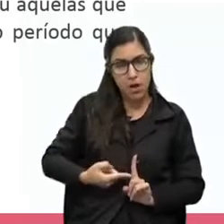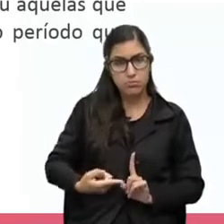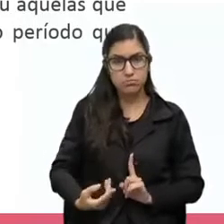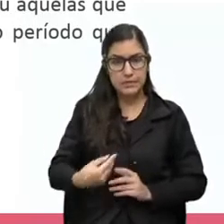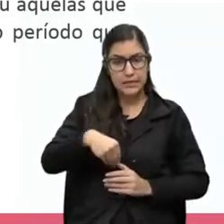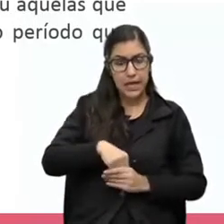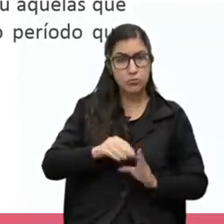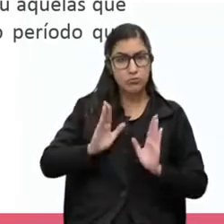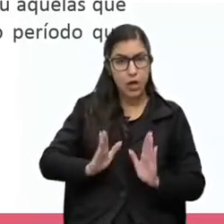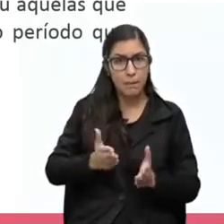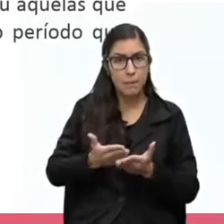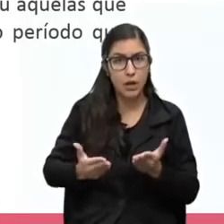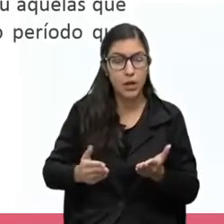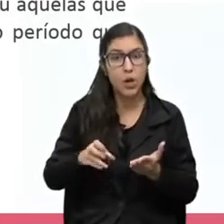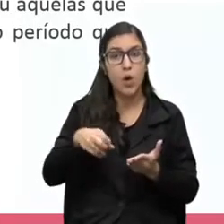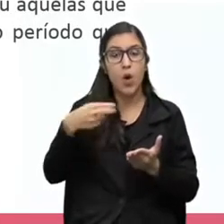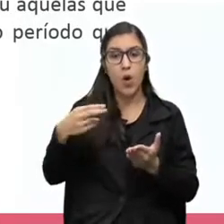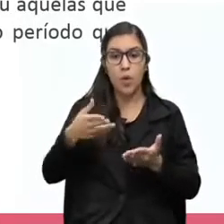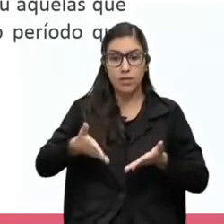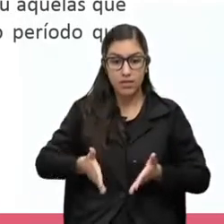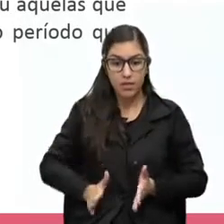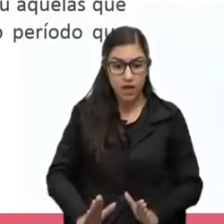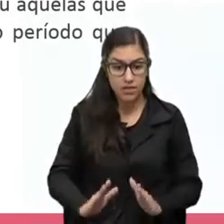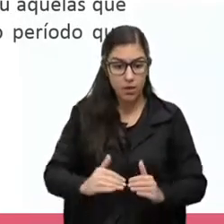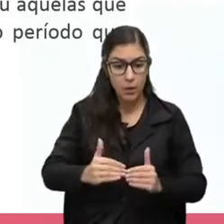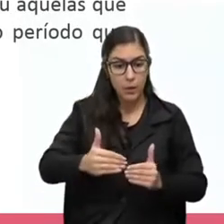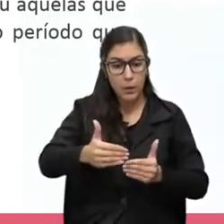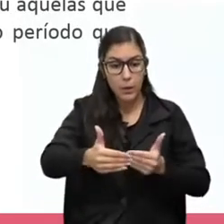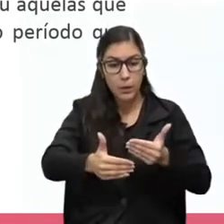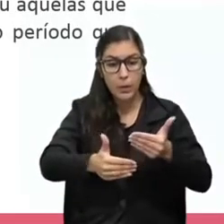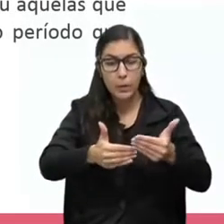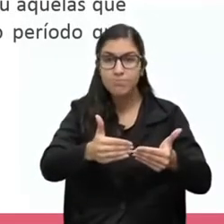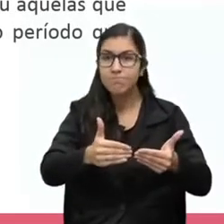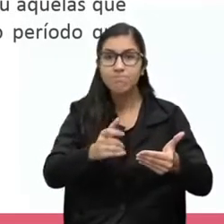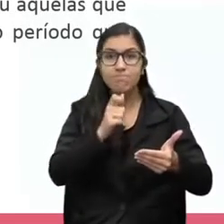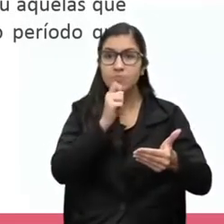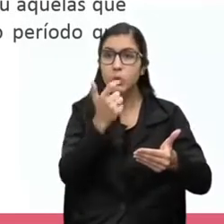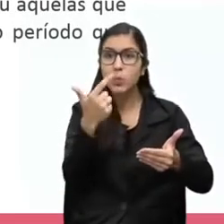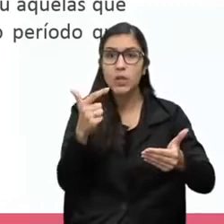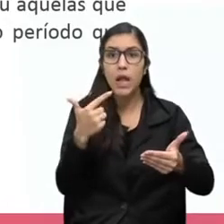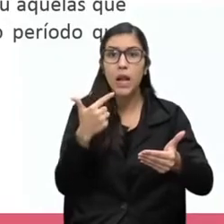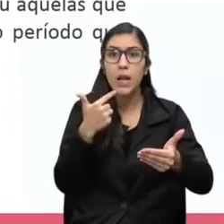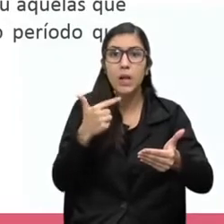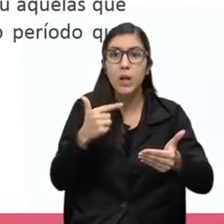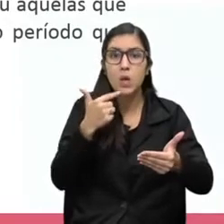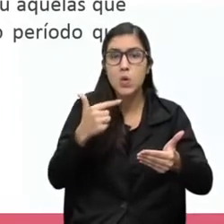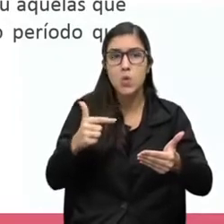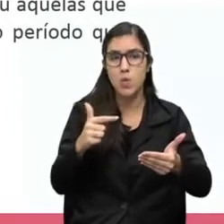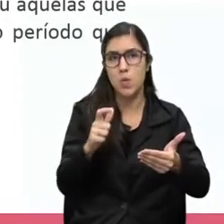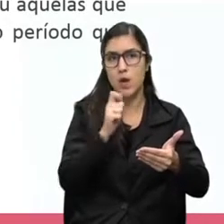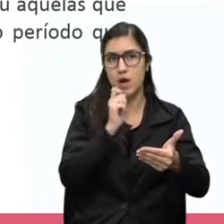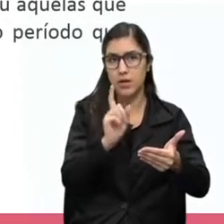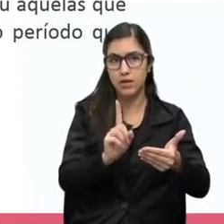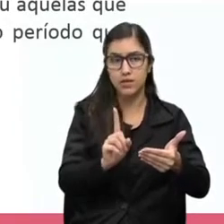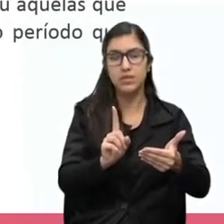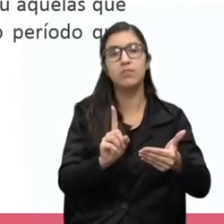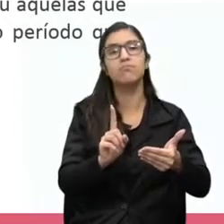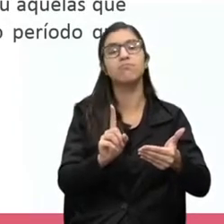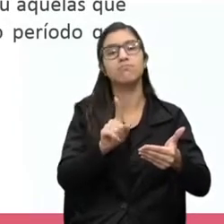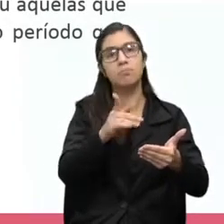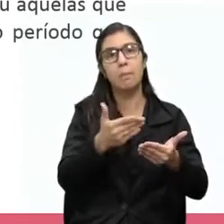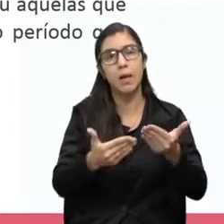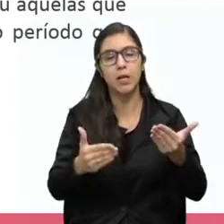tornam surdo-cegas logo após o nascimento, no período que ainda não haviam desenvolvido uma língua.